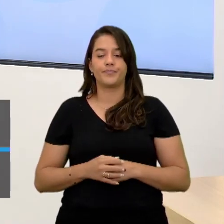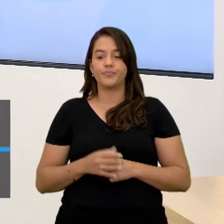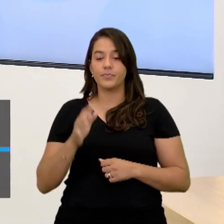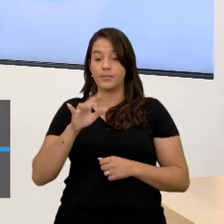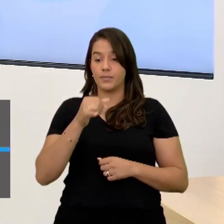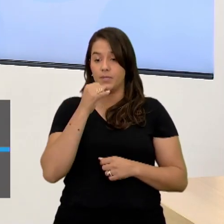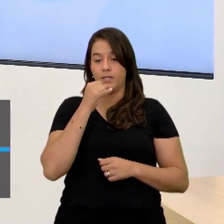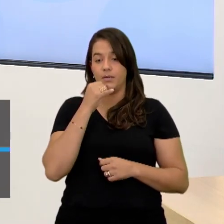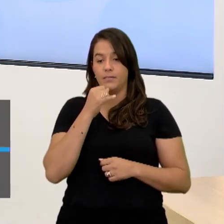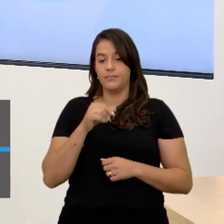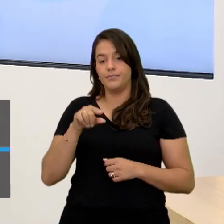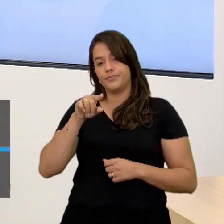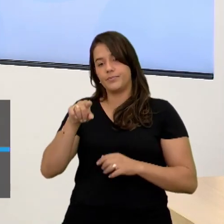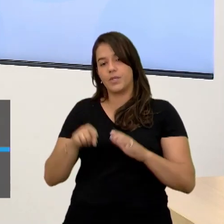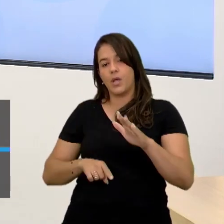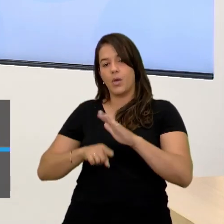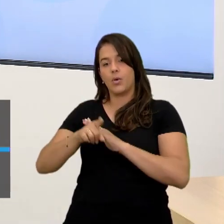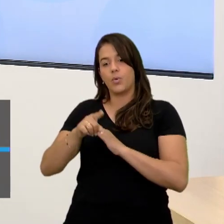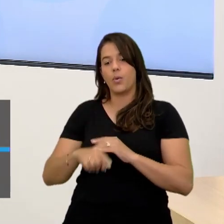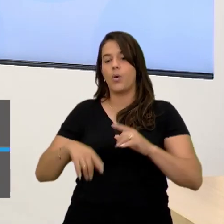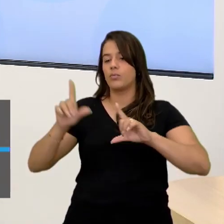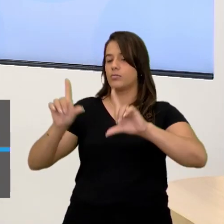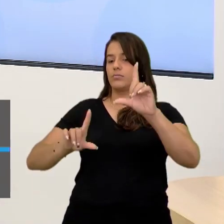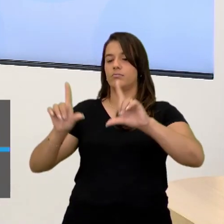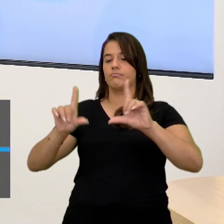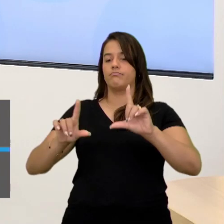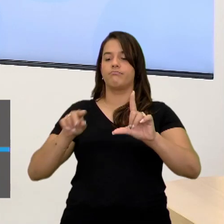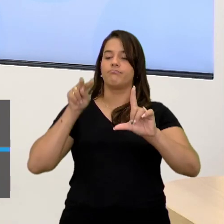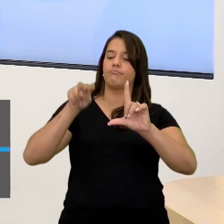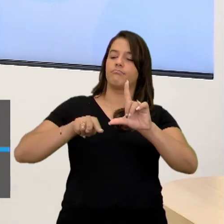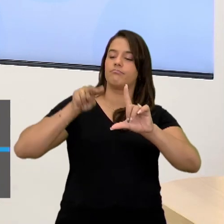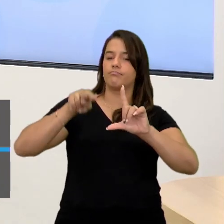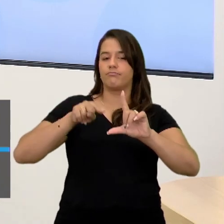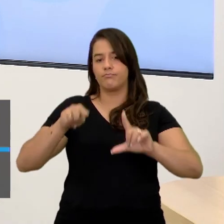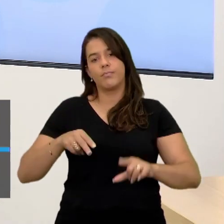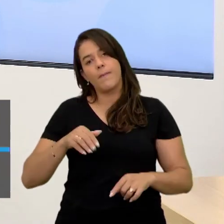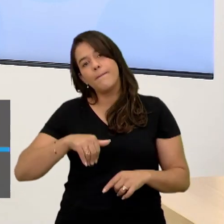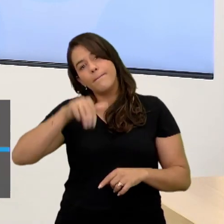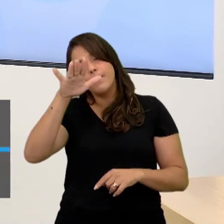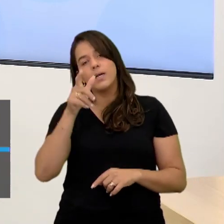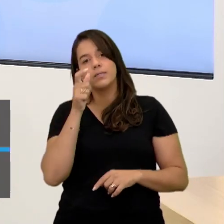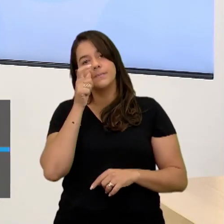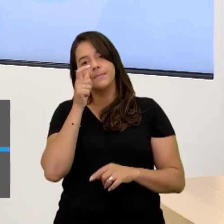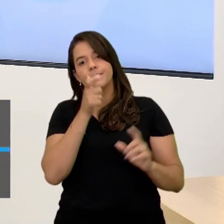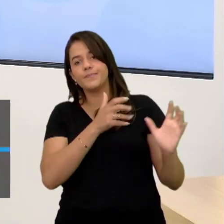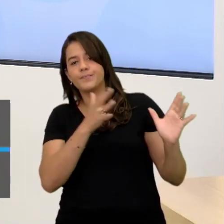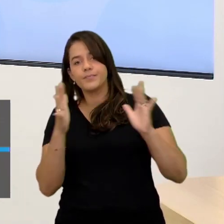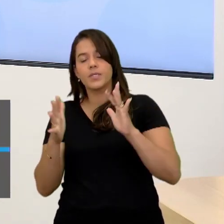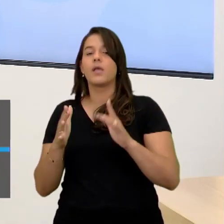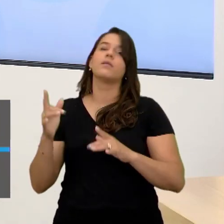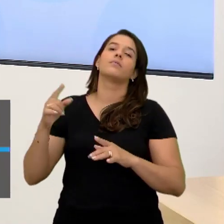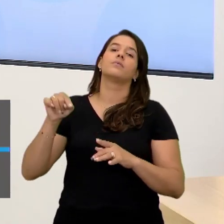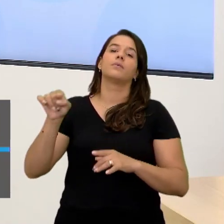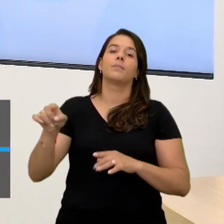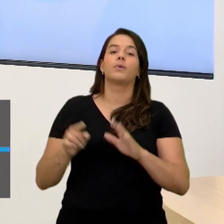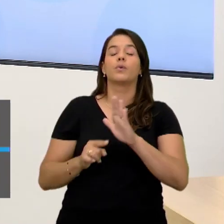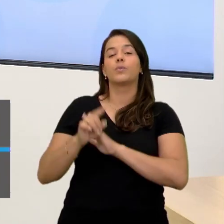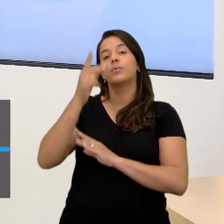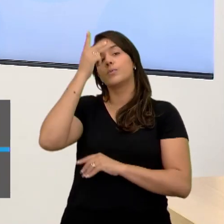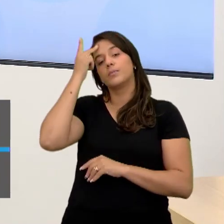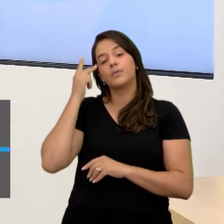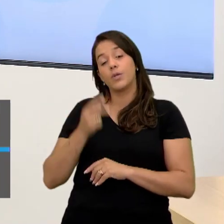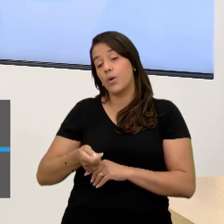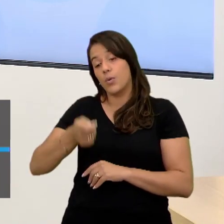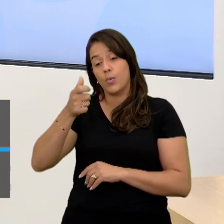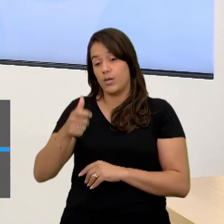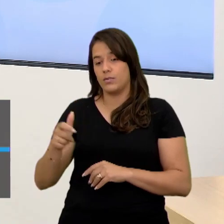vocês, qual é o canal de TV que você mais assiste? Faz parte da nossa pesquisa. E aí você pergunta para as pessoas, você recebe quase que imediatamente